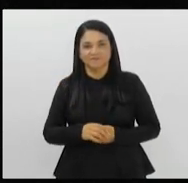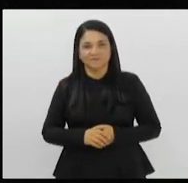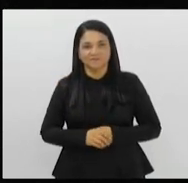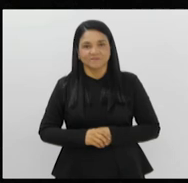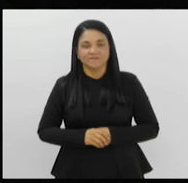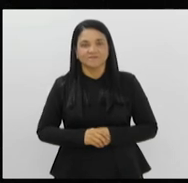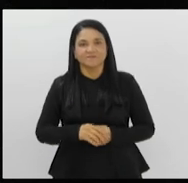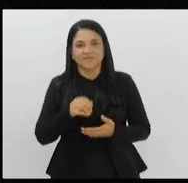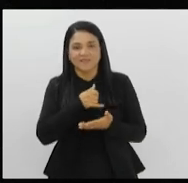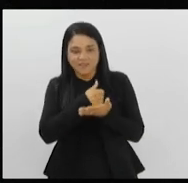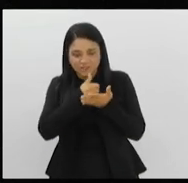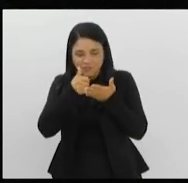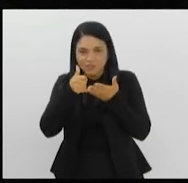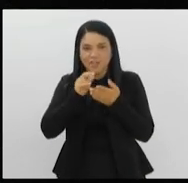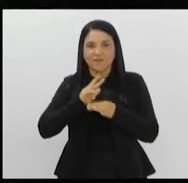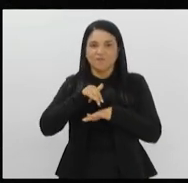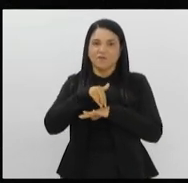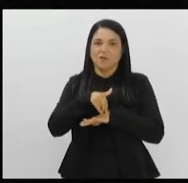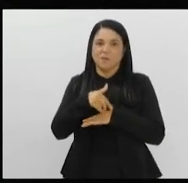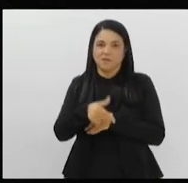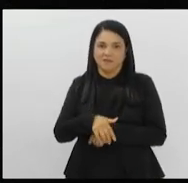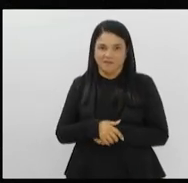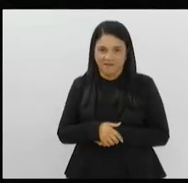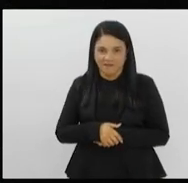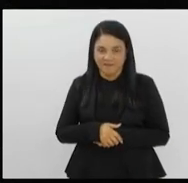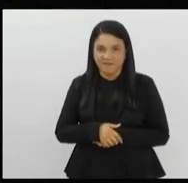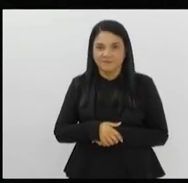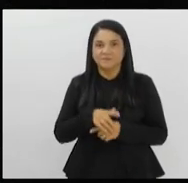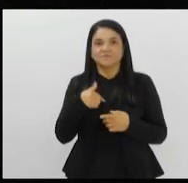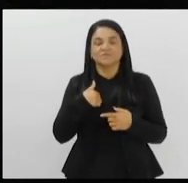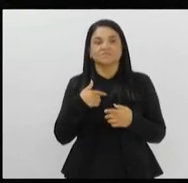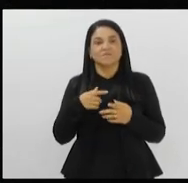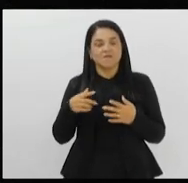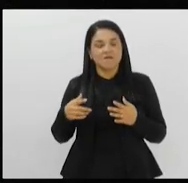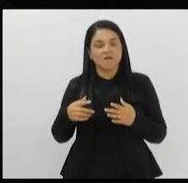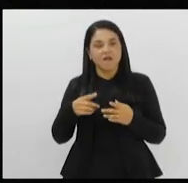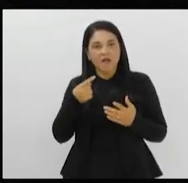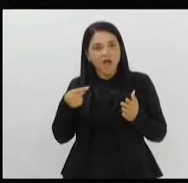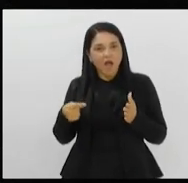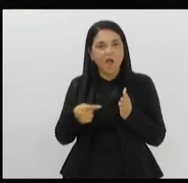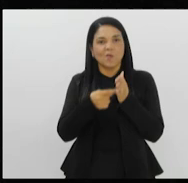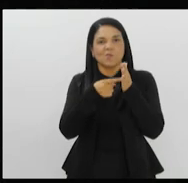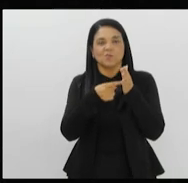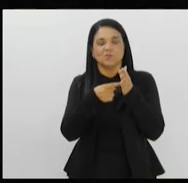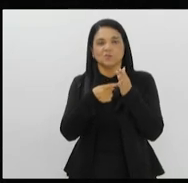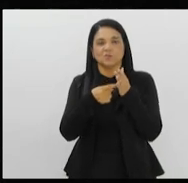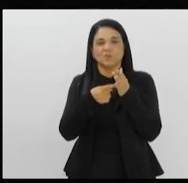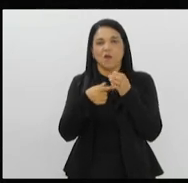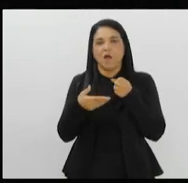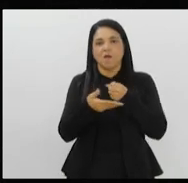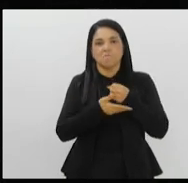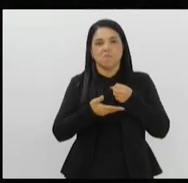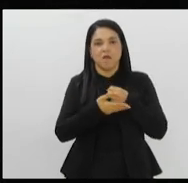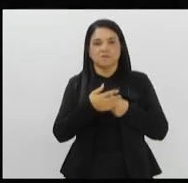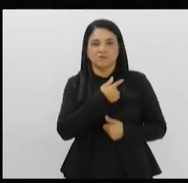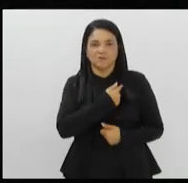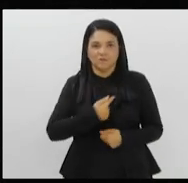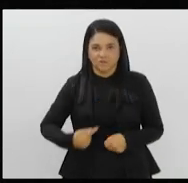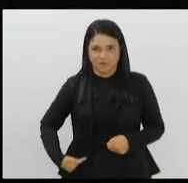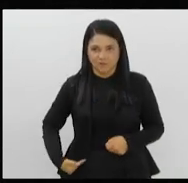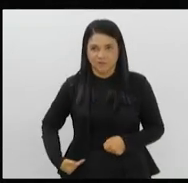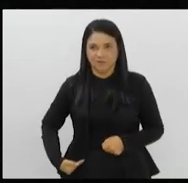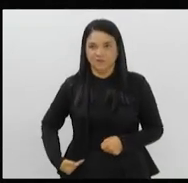que acusou a base do governo, a qual eu também me incluo, e por isso, e eu digo a base do governo,